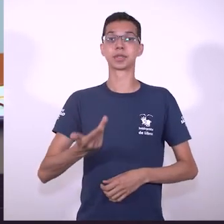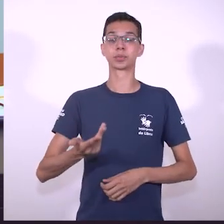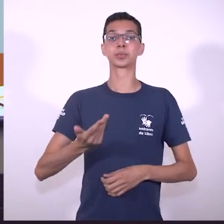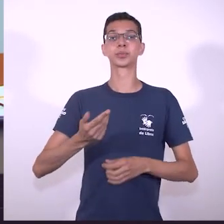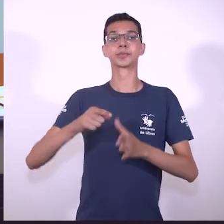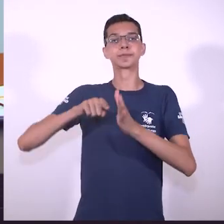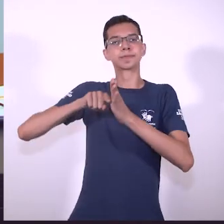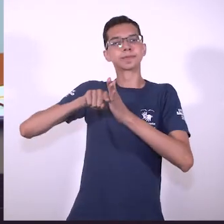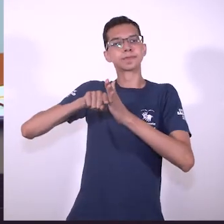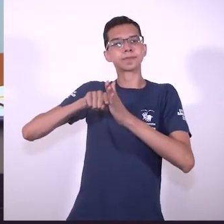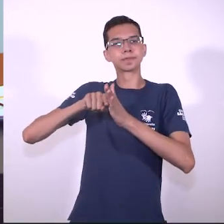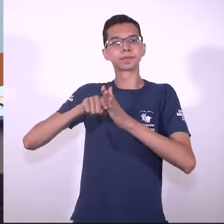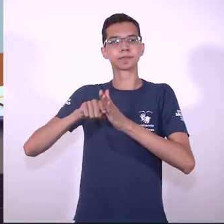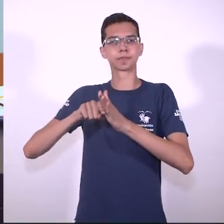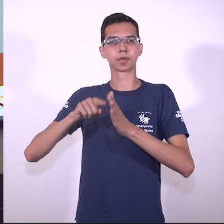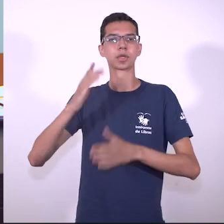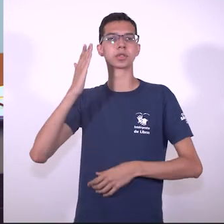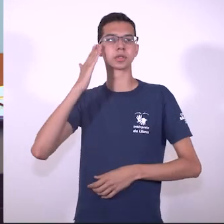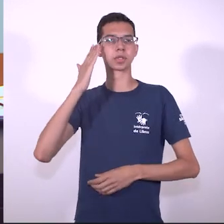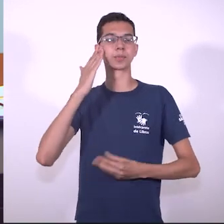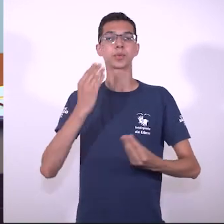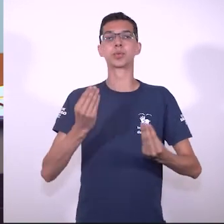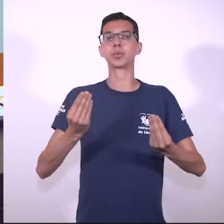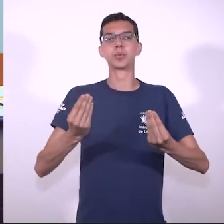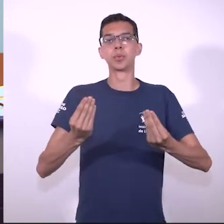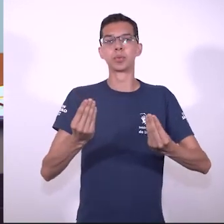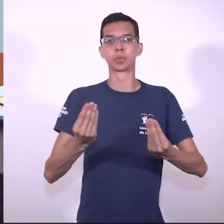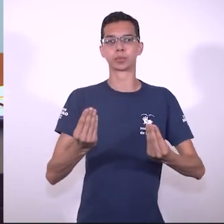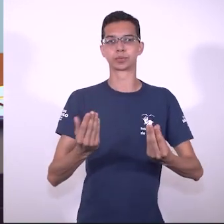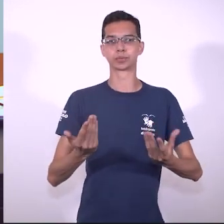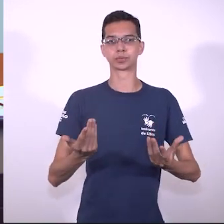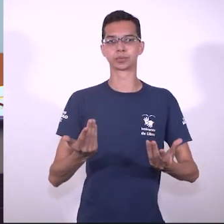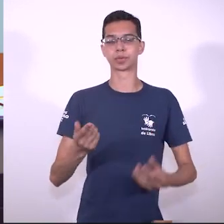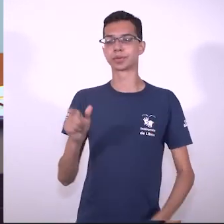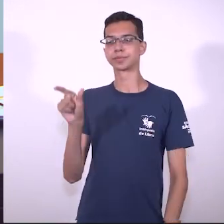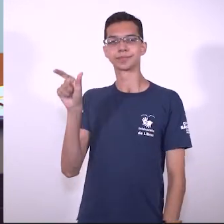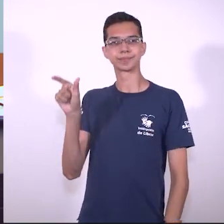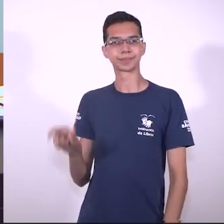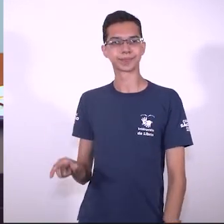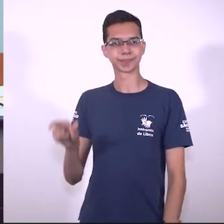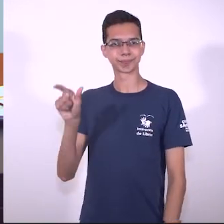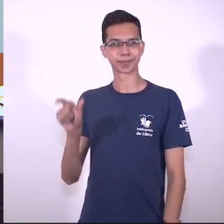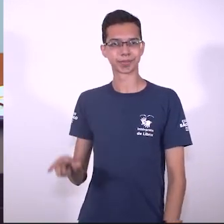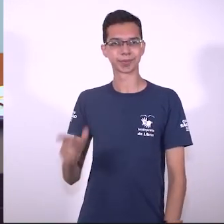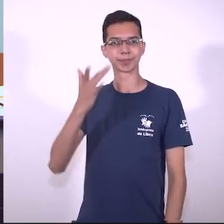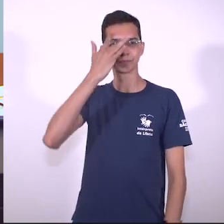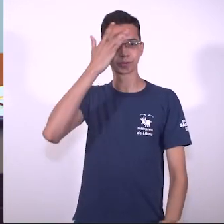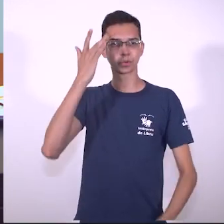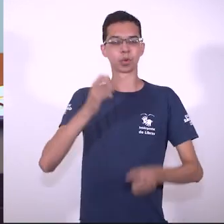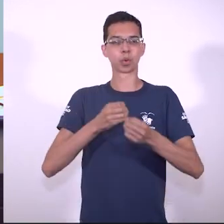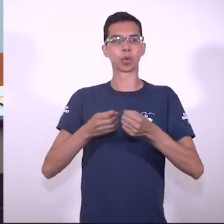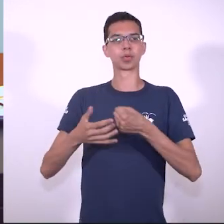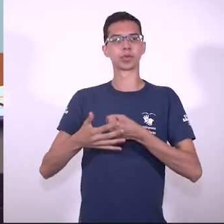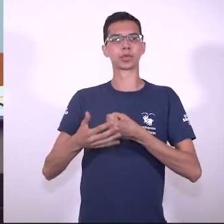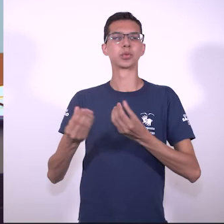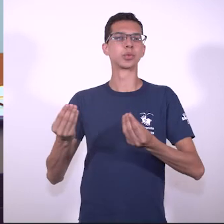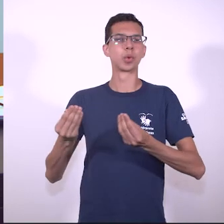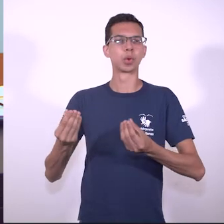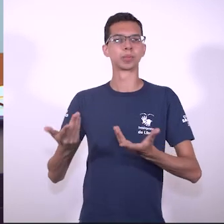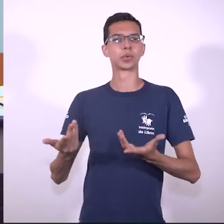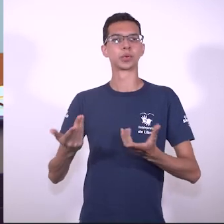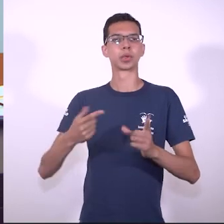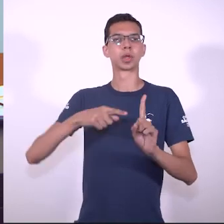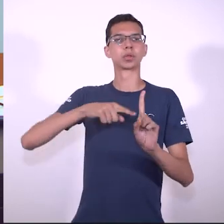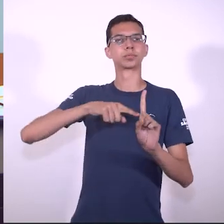a evolução de como a Covid-19 está acontecendo naquele paciente.